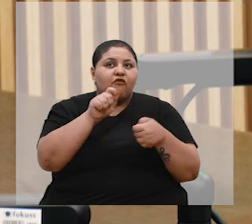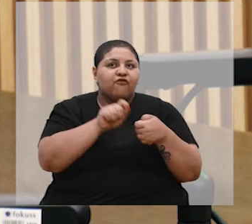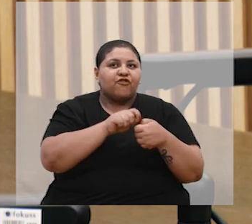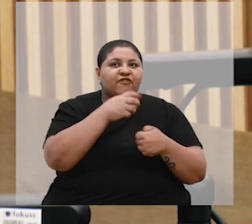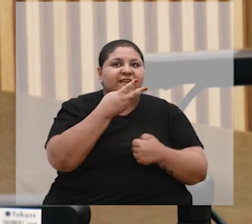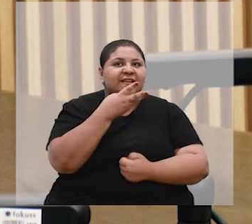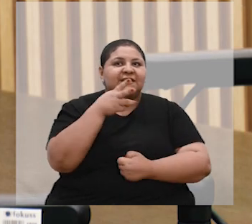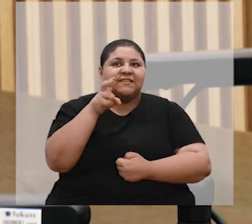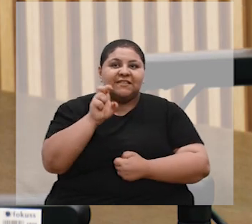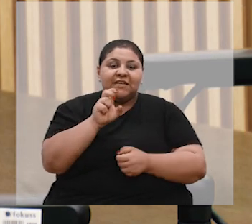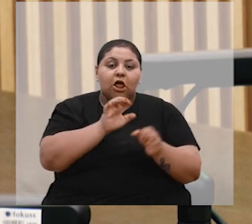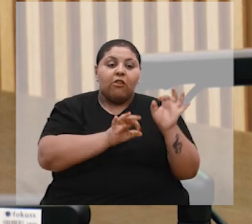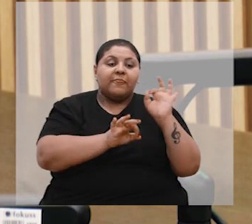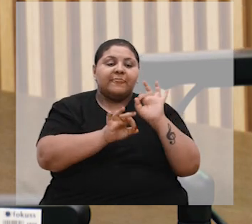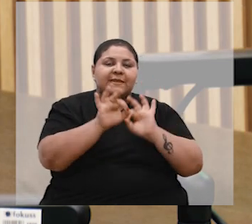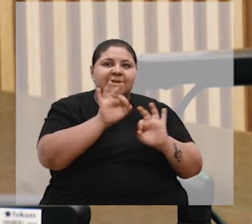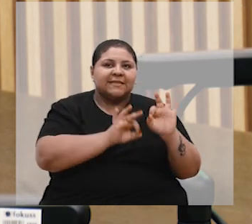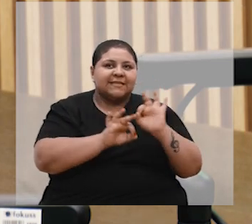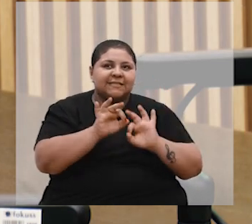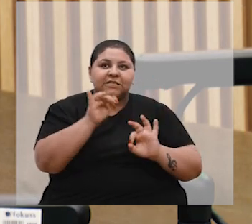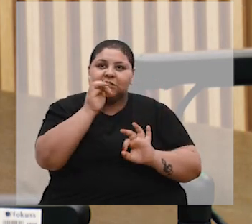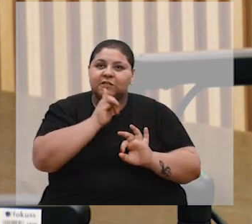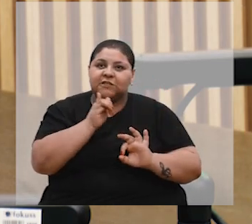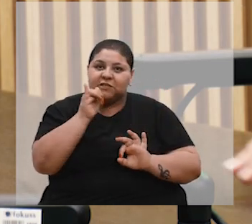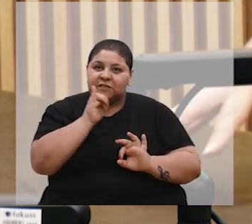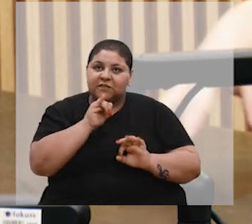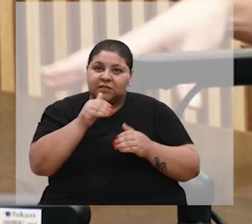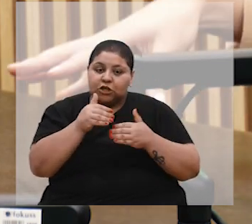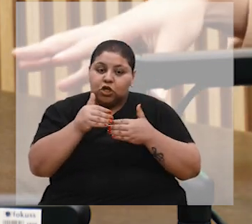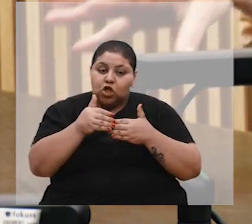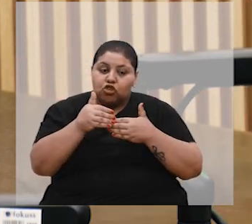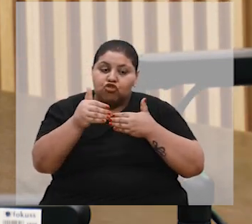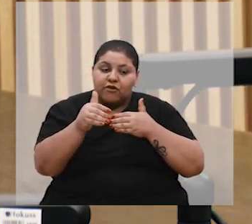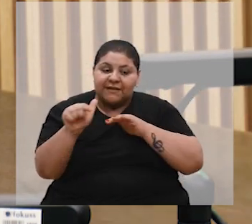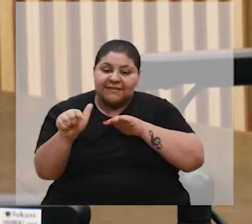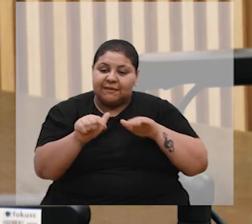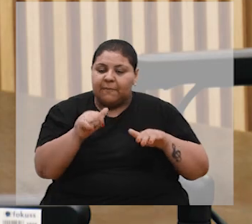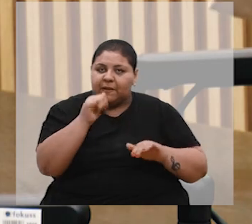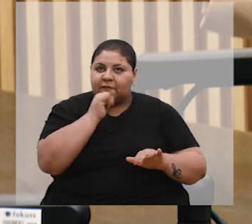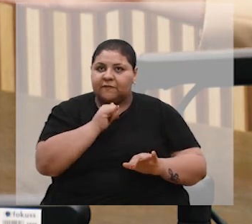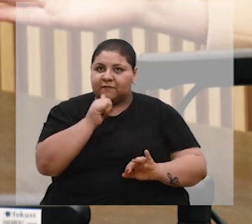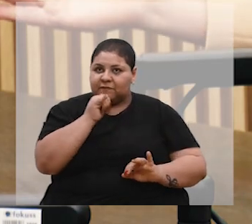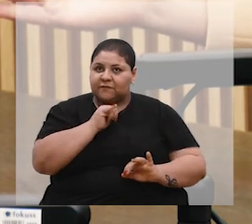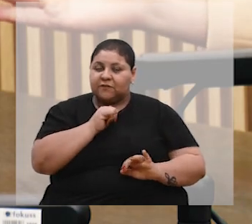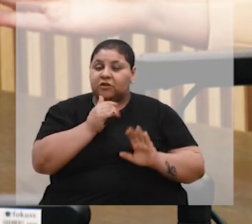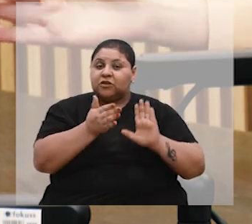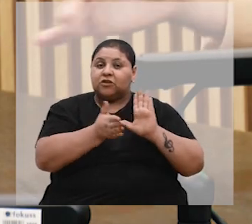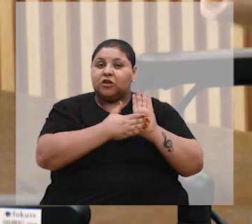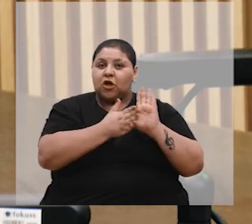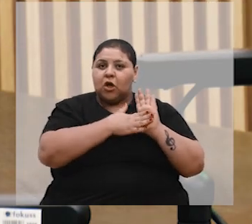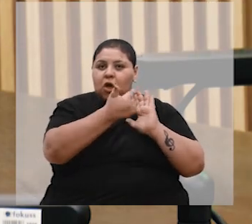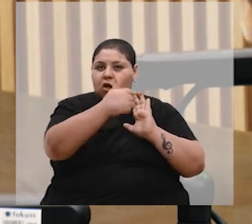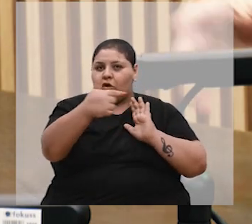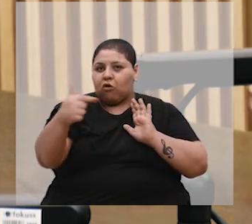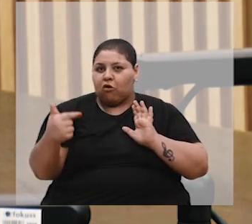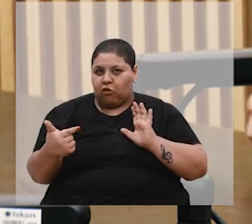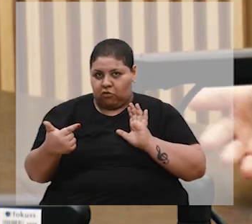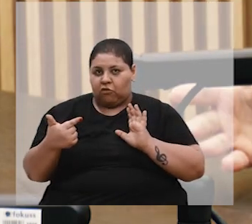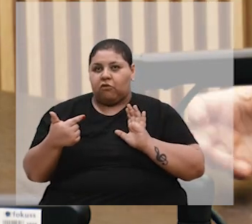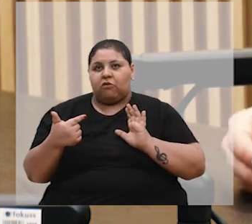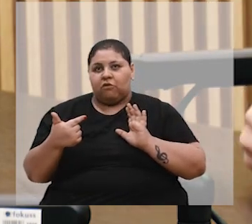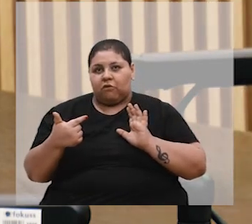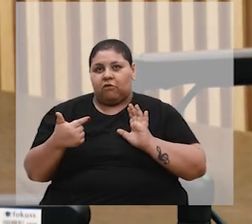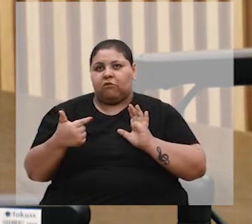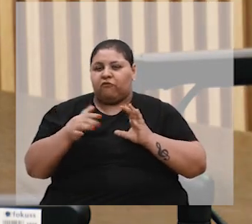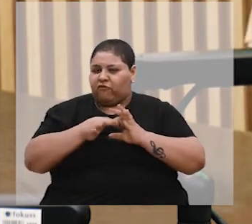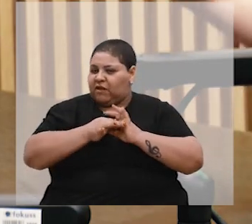35 planos de teste executados. Inclusive, durante a semana de teste, foram propostos outros, tá? Então, foi realmente